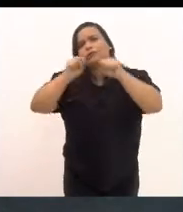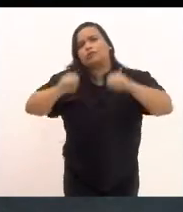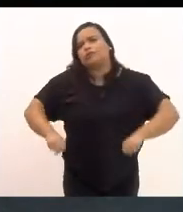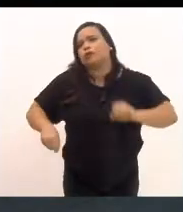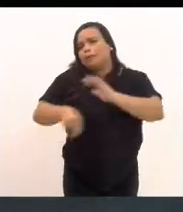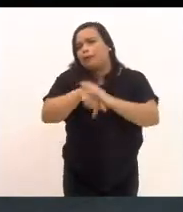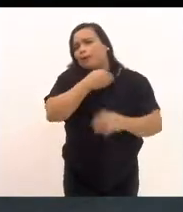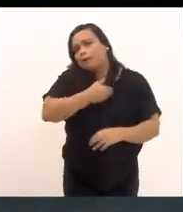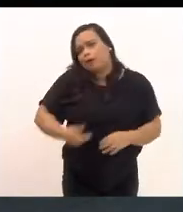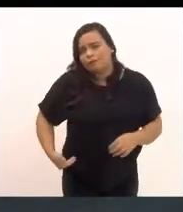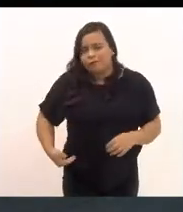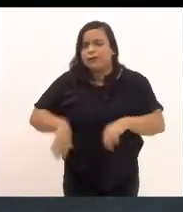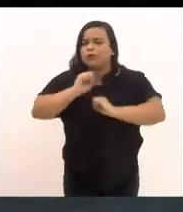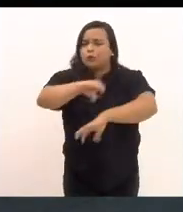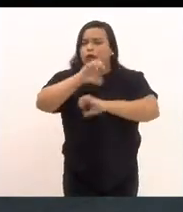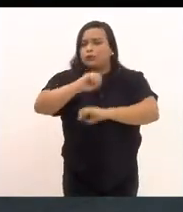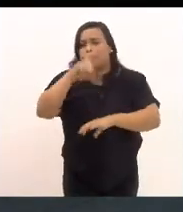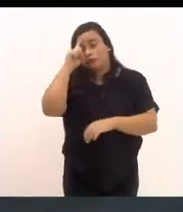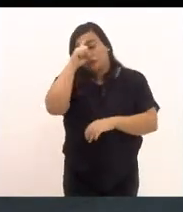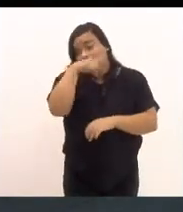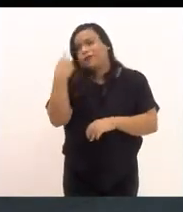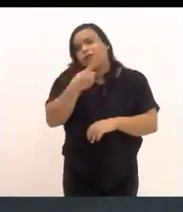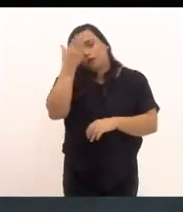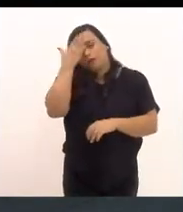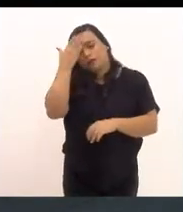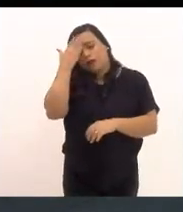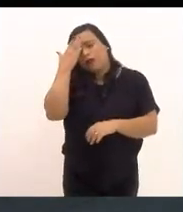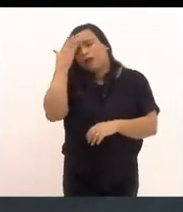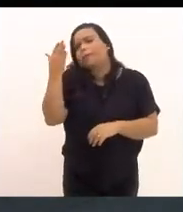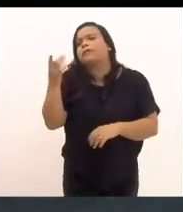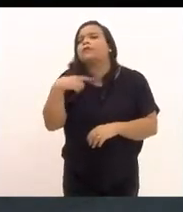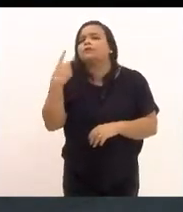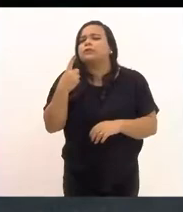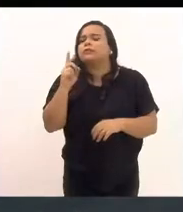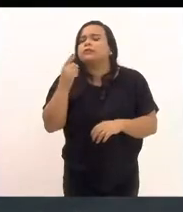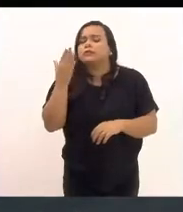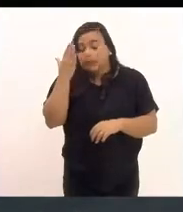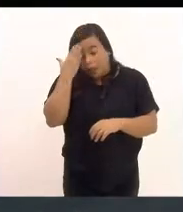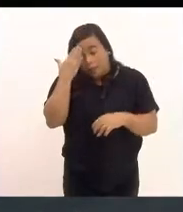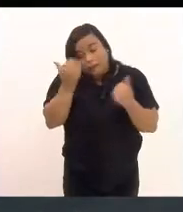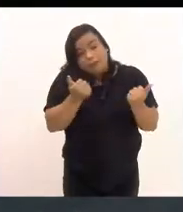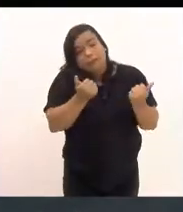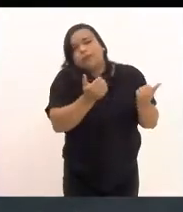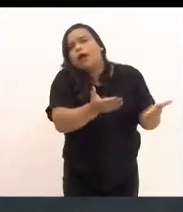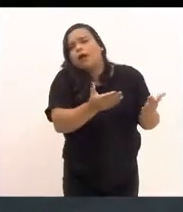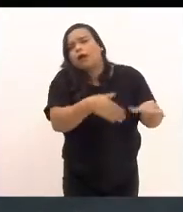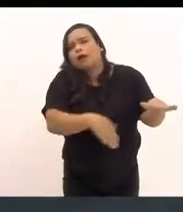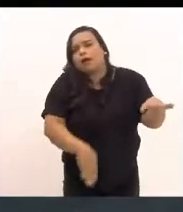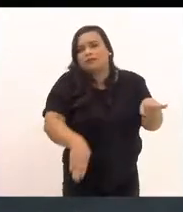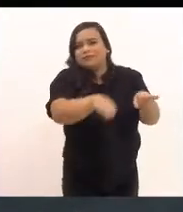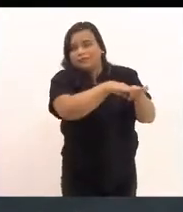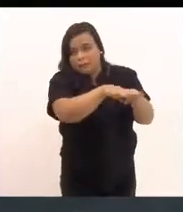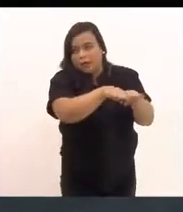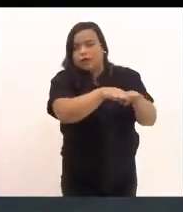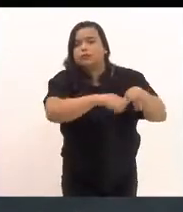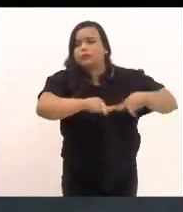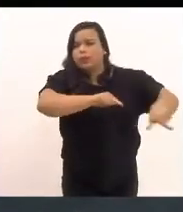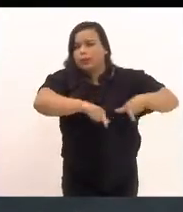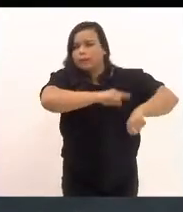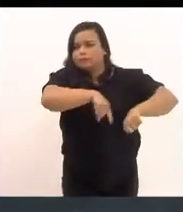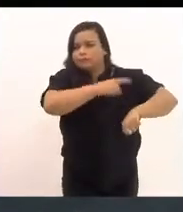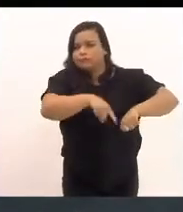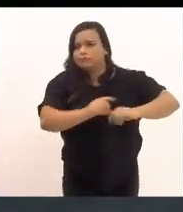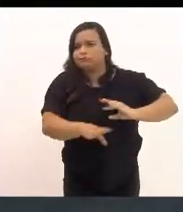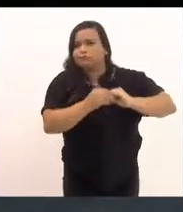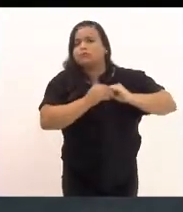educação. Então, a gente não tem a menor dúvida que conceder essa equiparação é reconhecer o trabalho